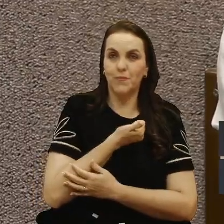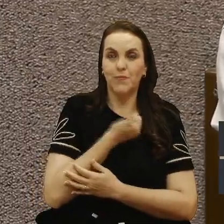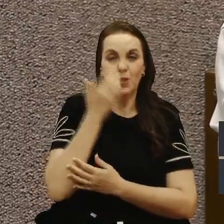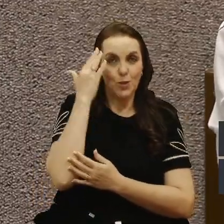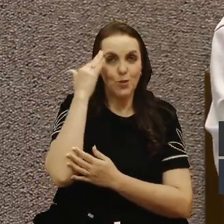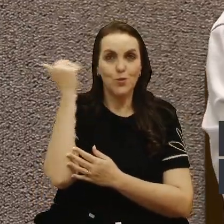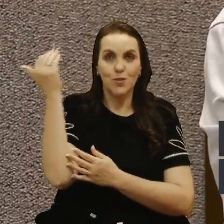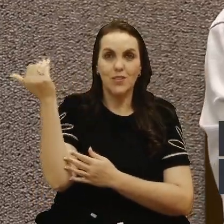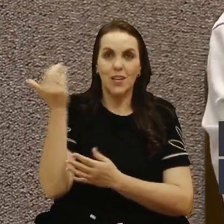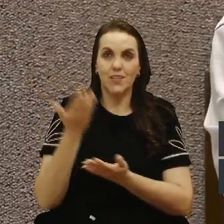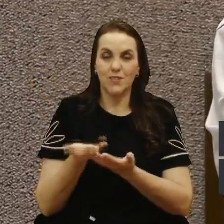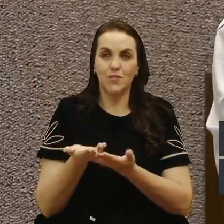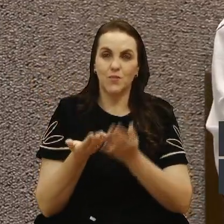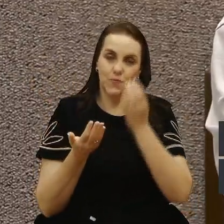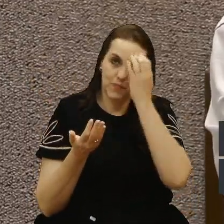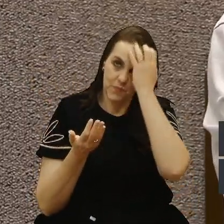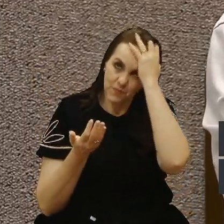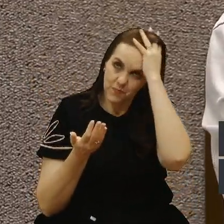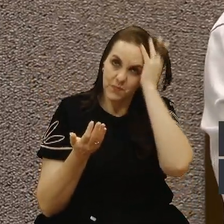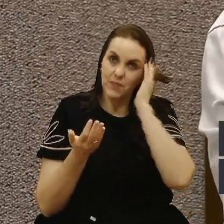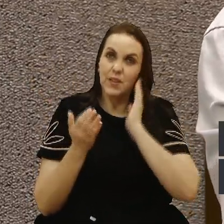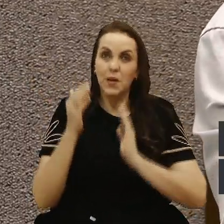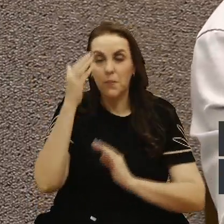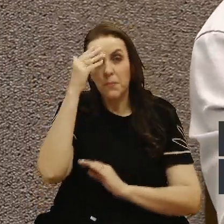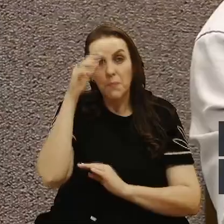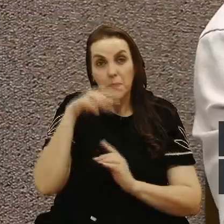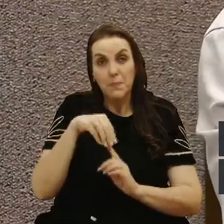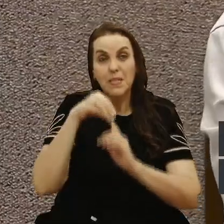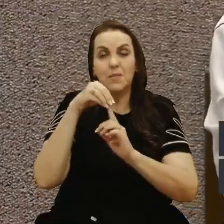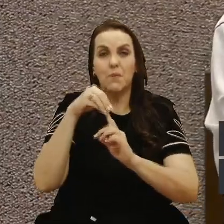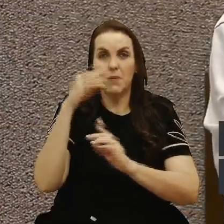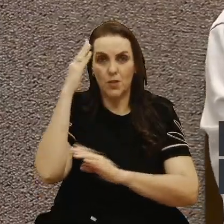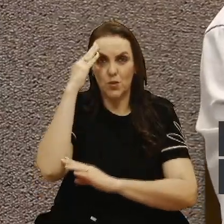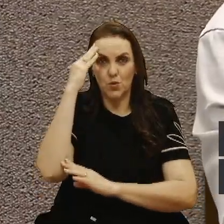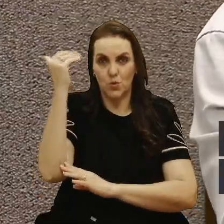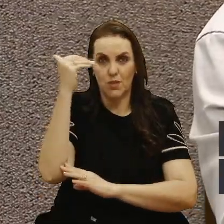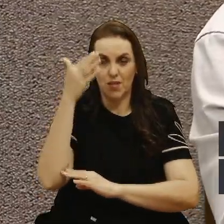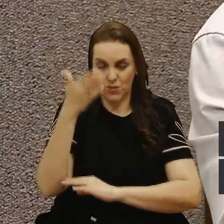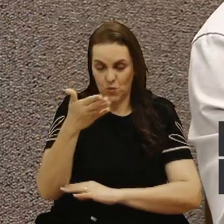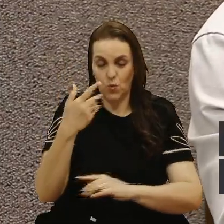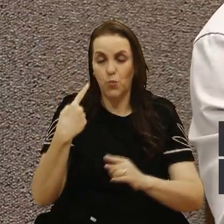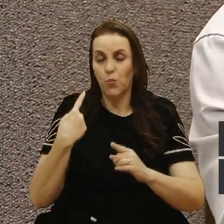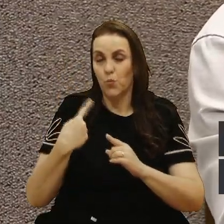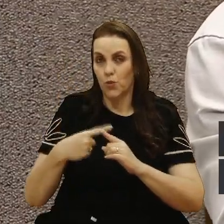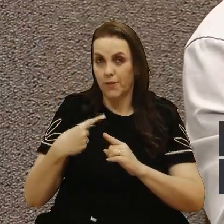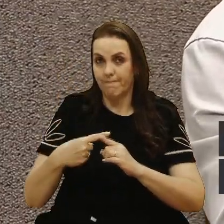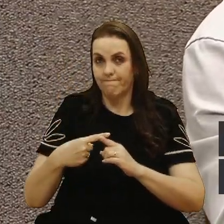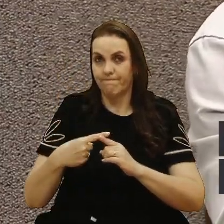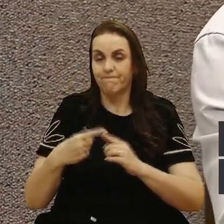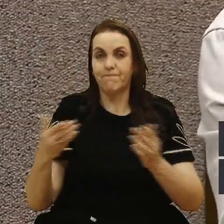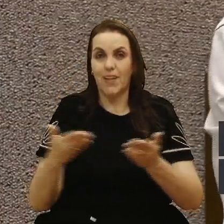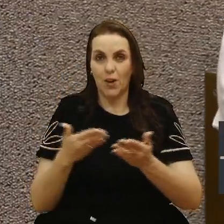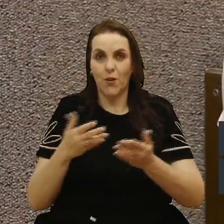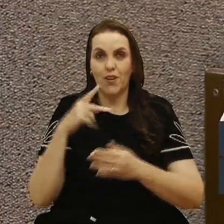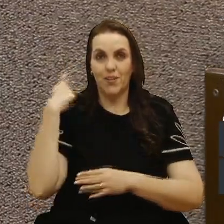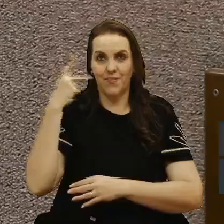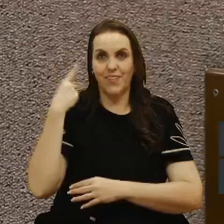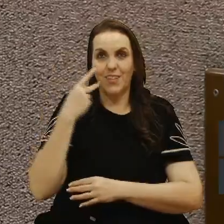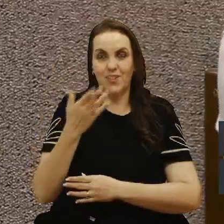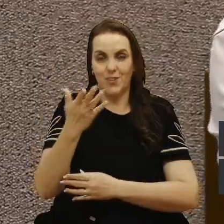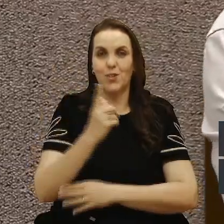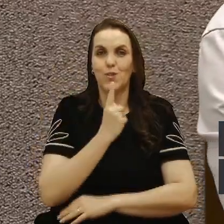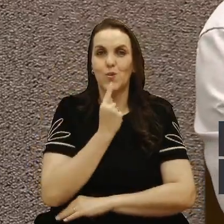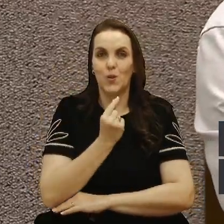sucesso. Vereador. E principalmente lhe desejo sucesso, porque o nosso agora, então, vereador